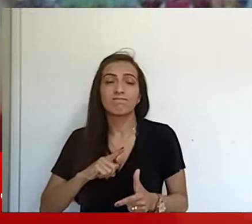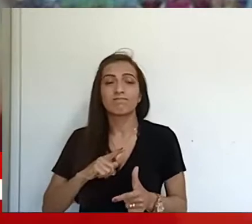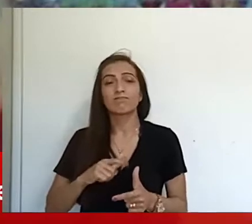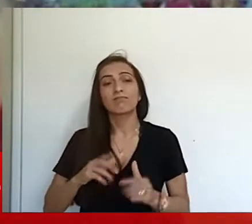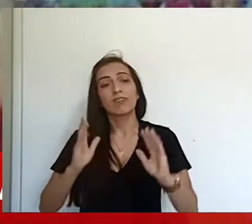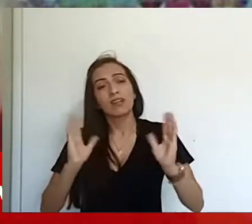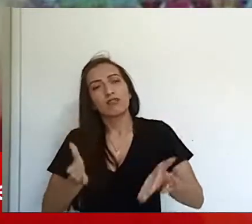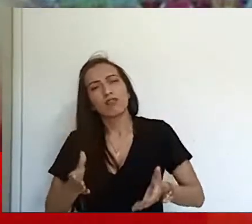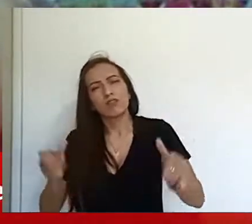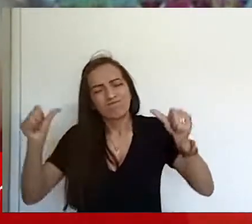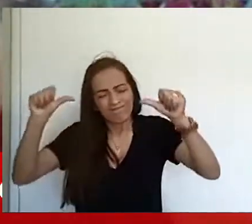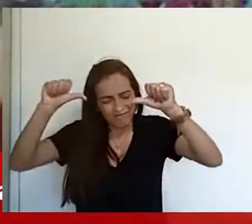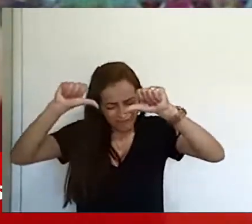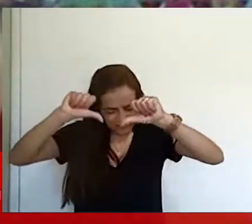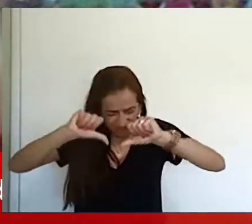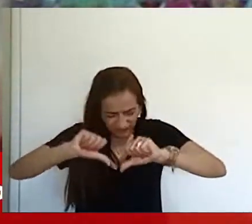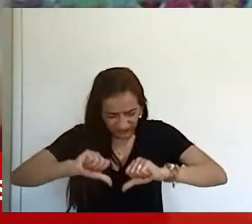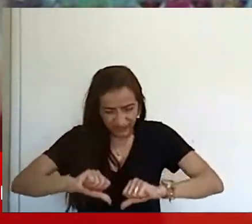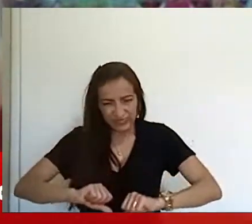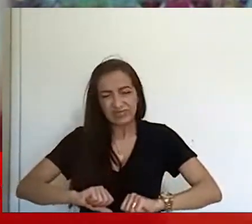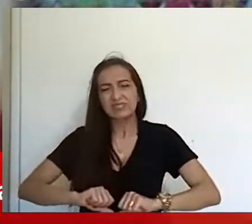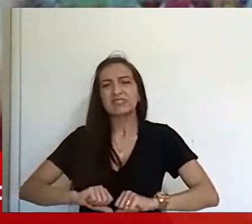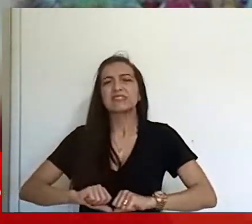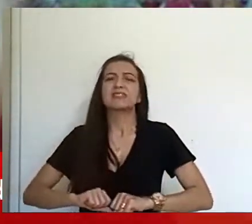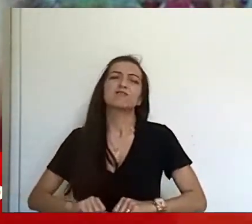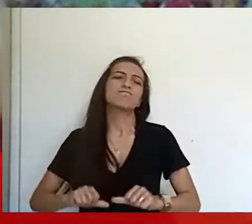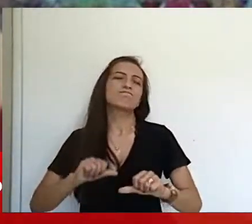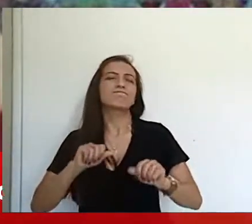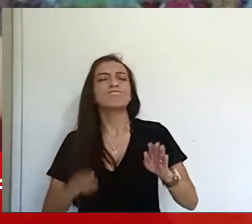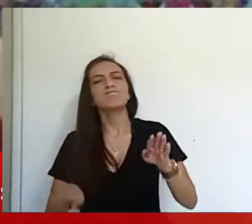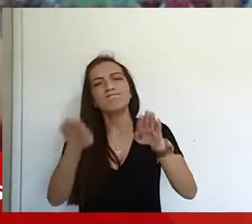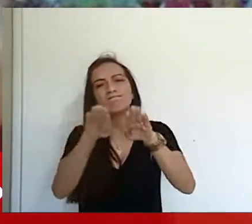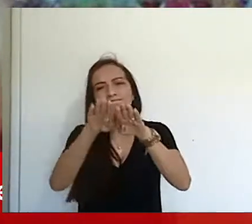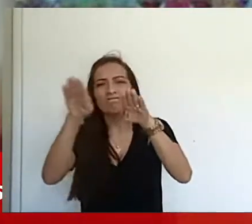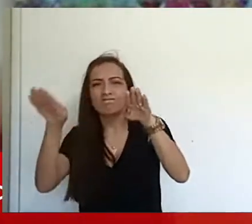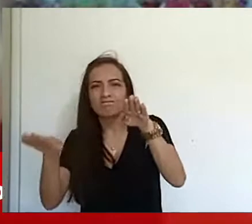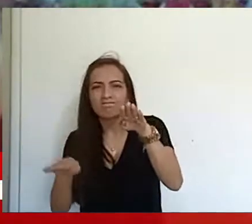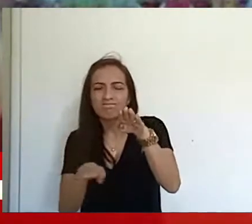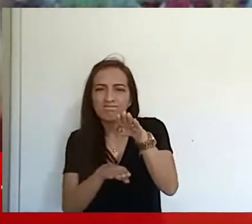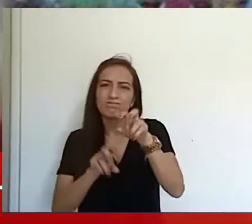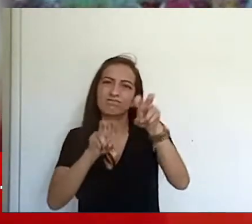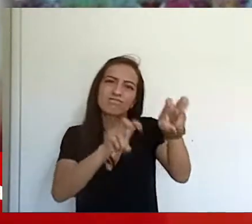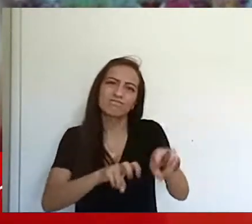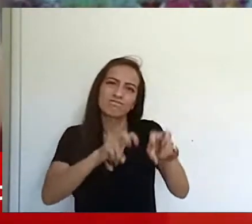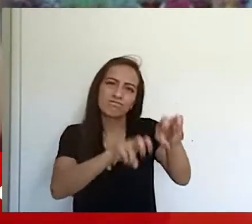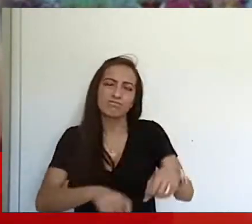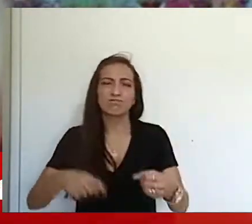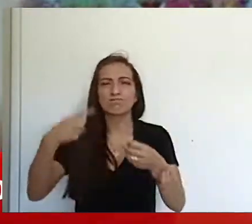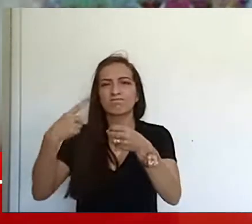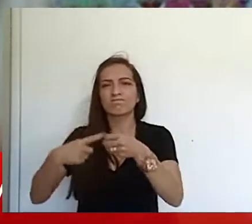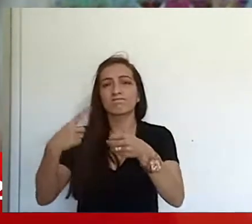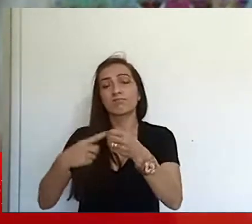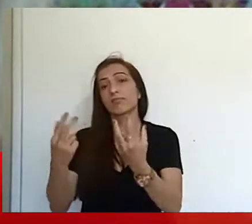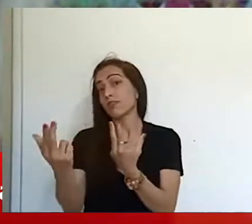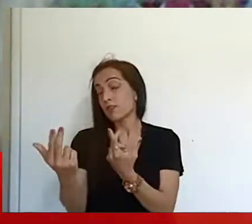As desigualdades vêm se agravando no campo e na cidade, por isso que eu falo de uma luta conjunta, campo e cidade,